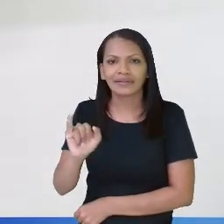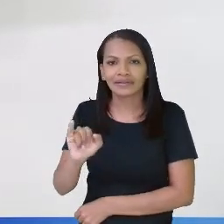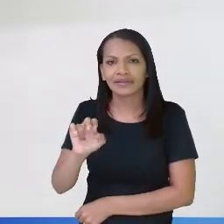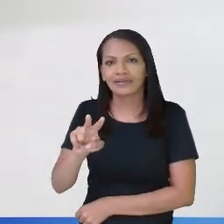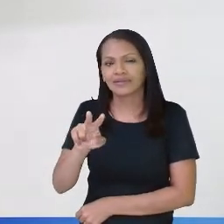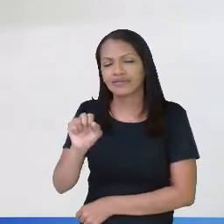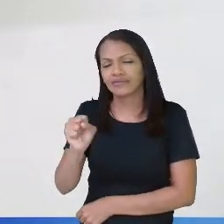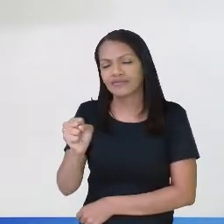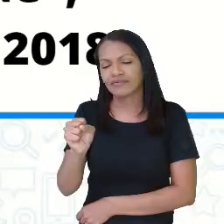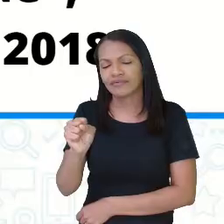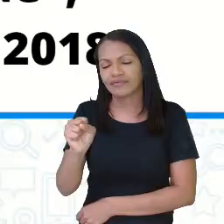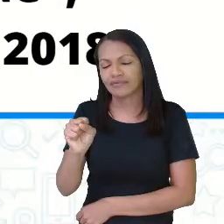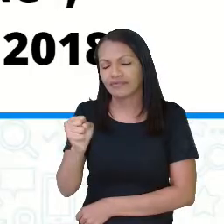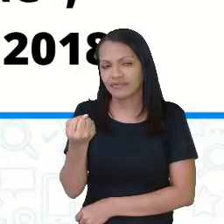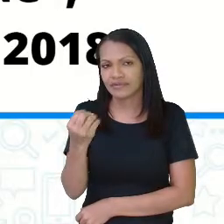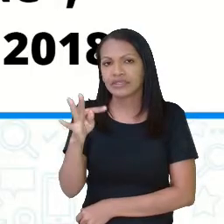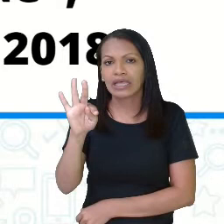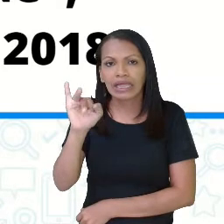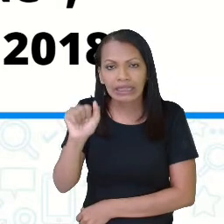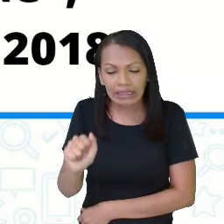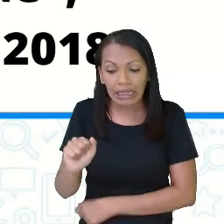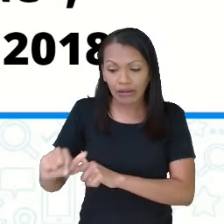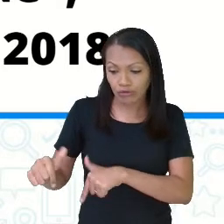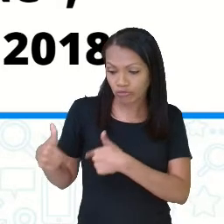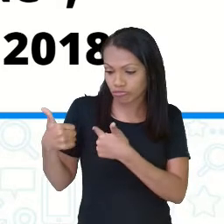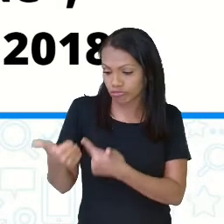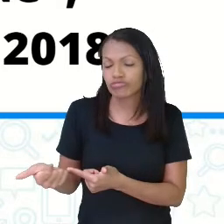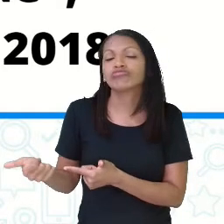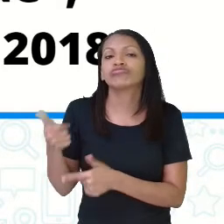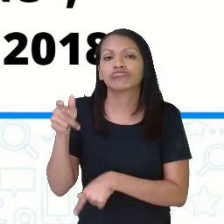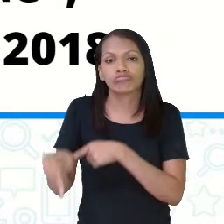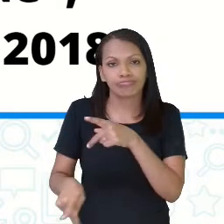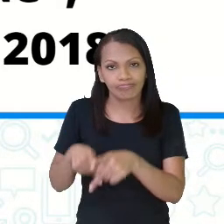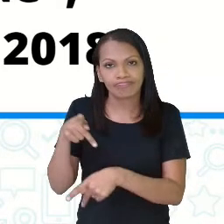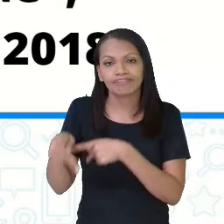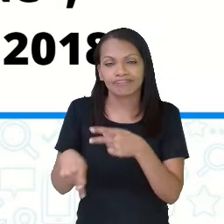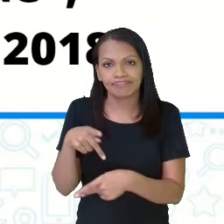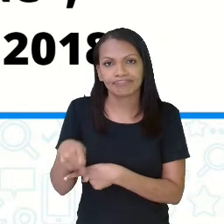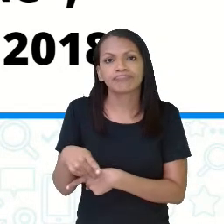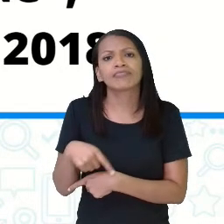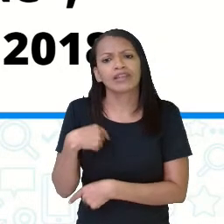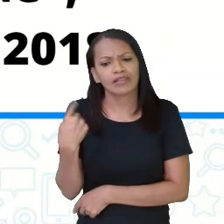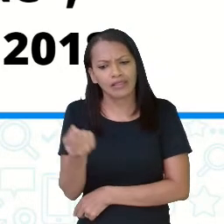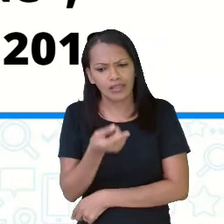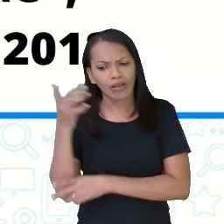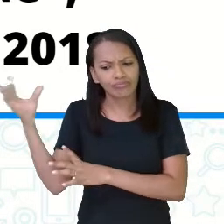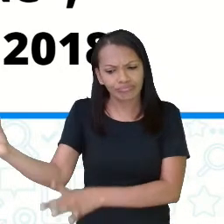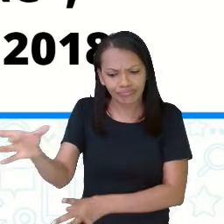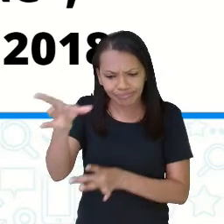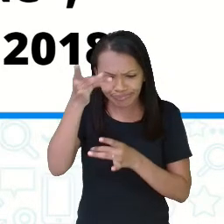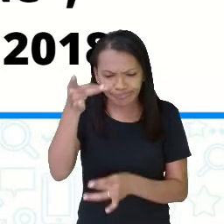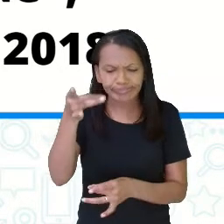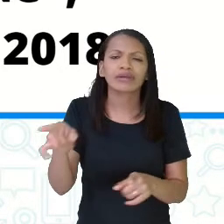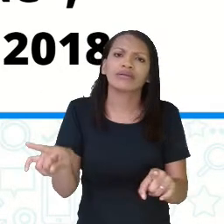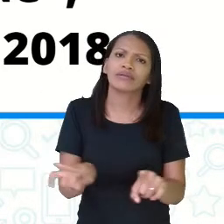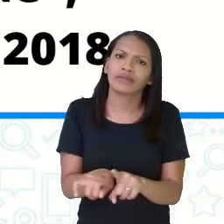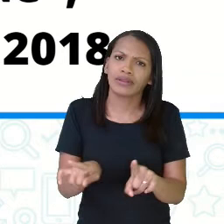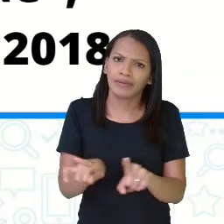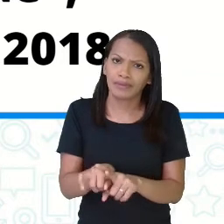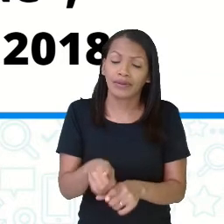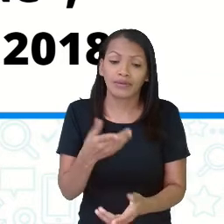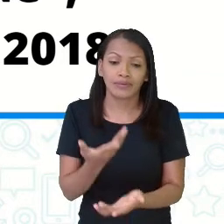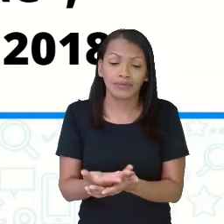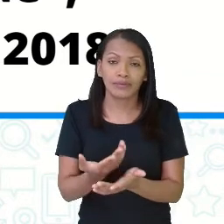direito do seu povo, dos povos indígenas. E isso serve de exemplo, gente, para mim, para você, estudante do 5º